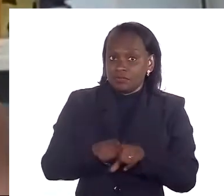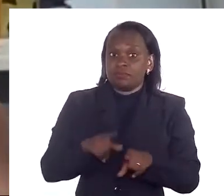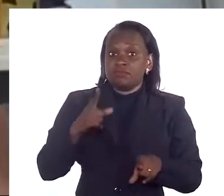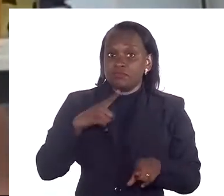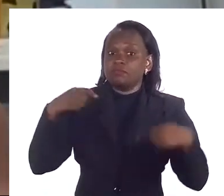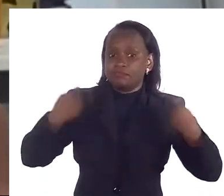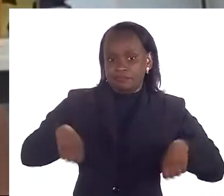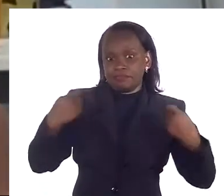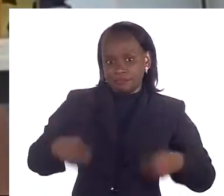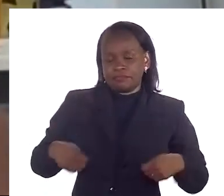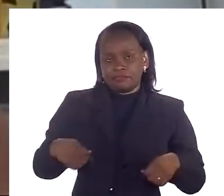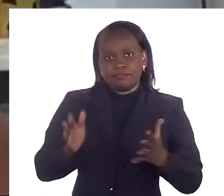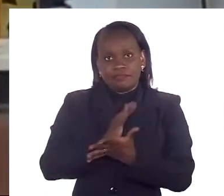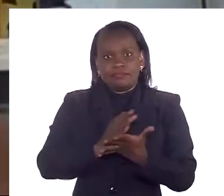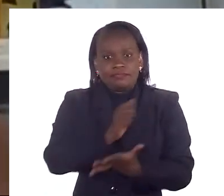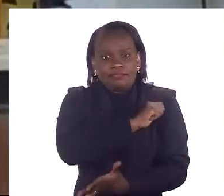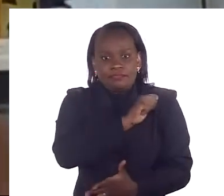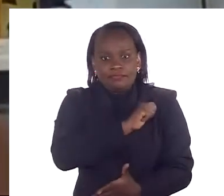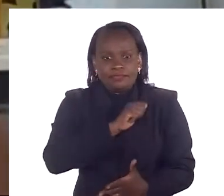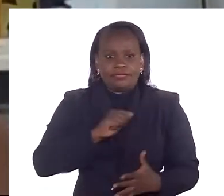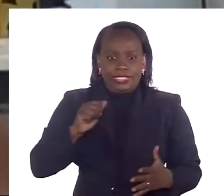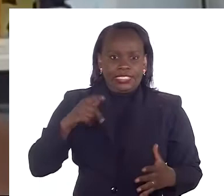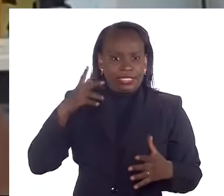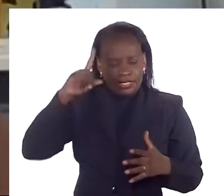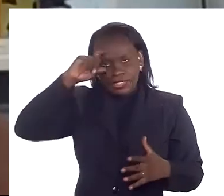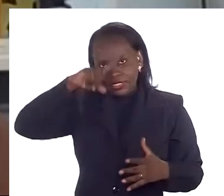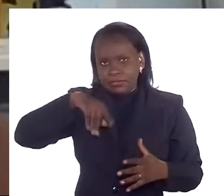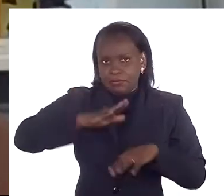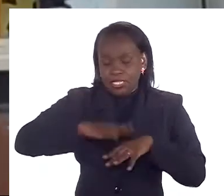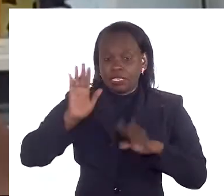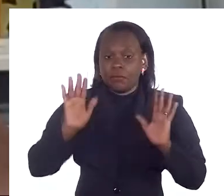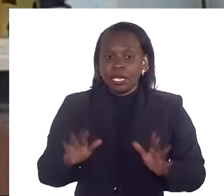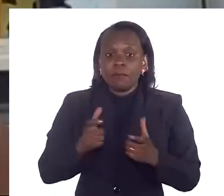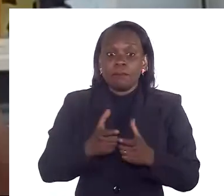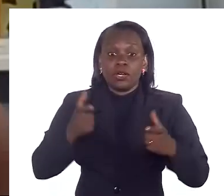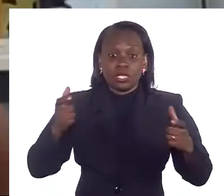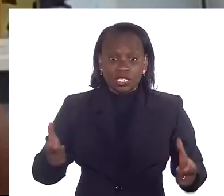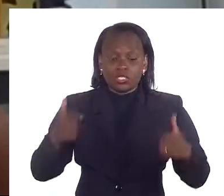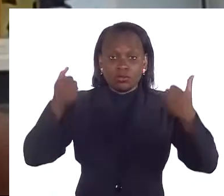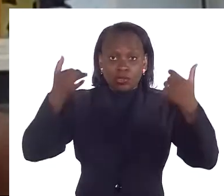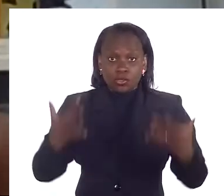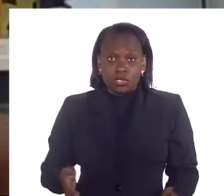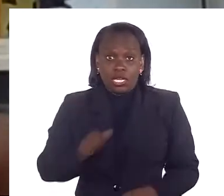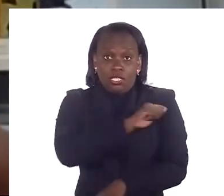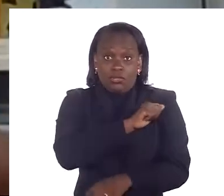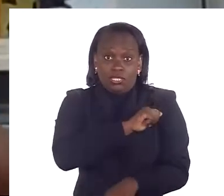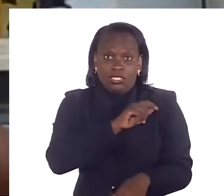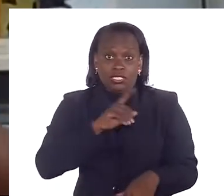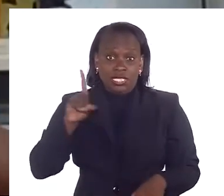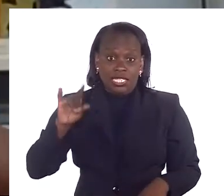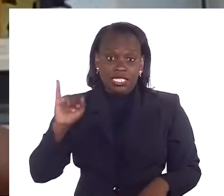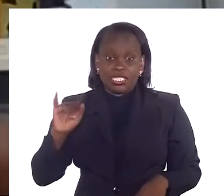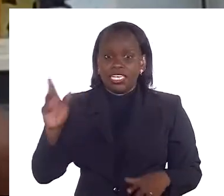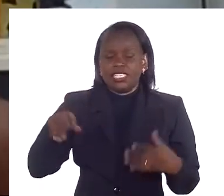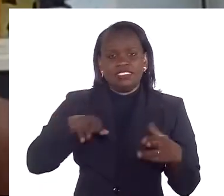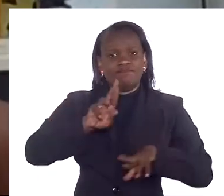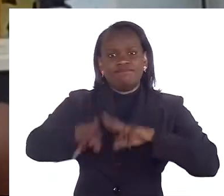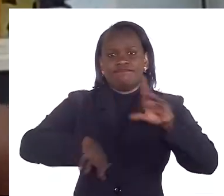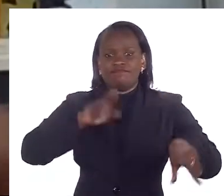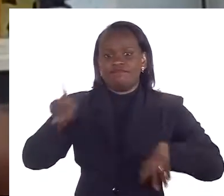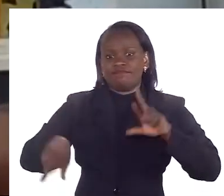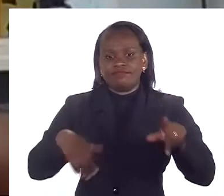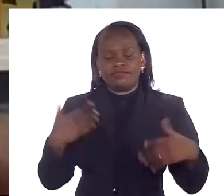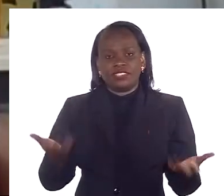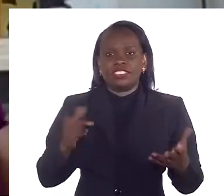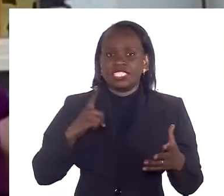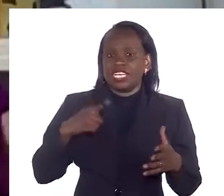casos específicos são necessários, alguns alunos com comprometimentos muito importantes, mas a grande maioria, como eu falei, os alunos com deficiência intelectual são